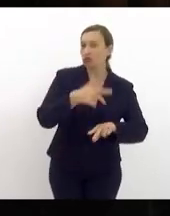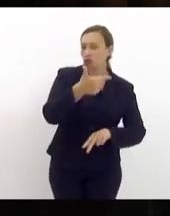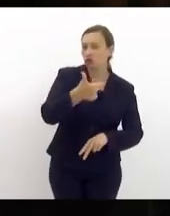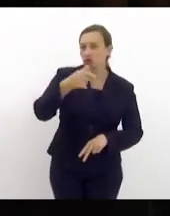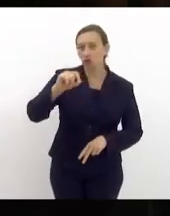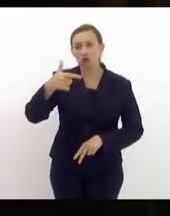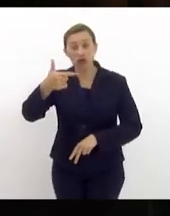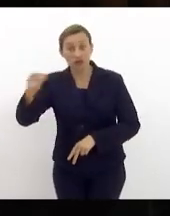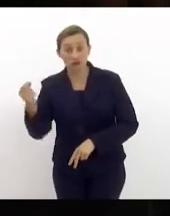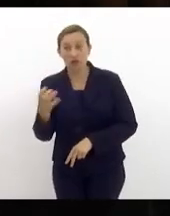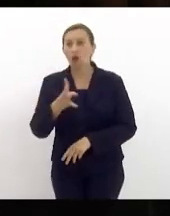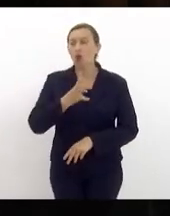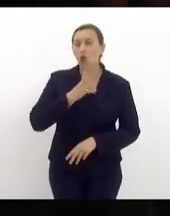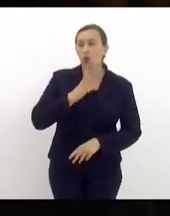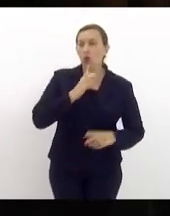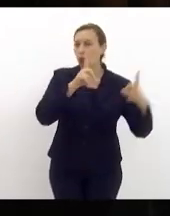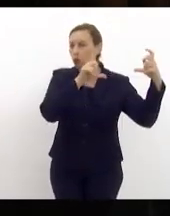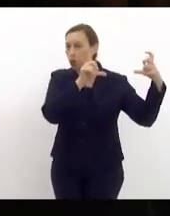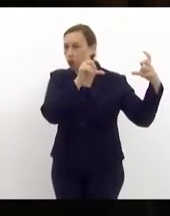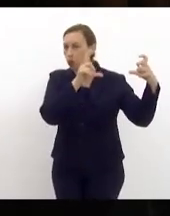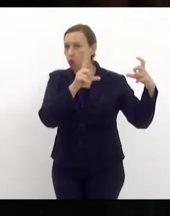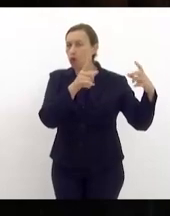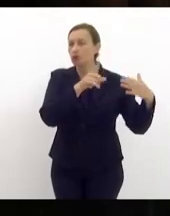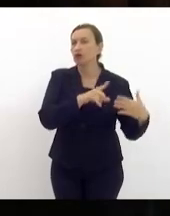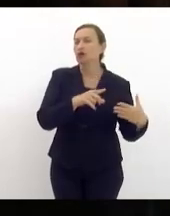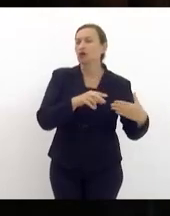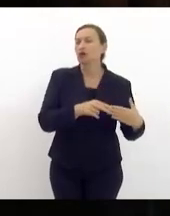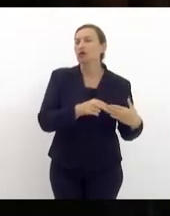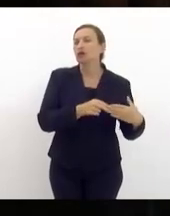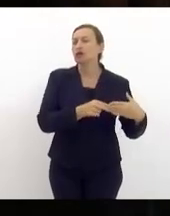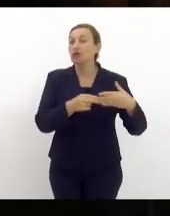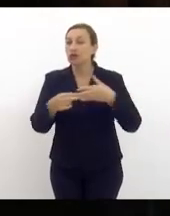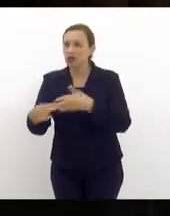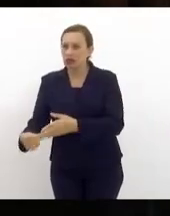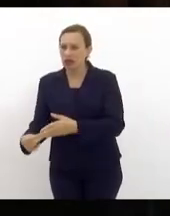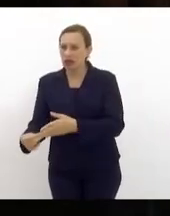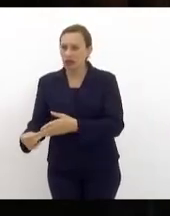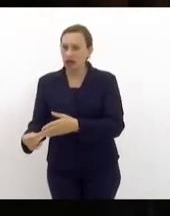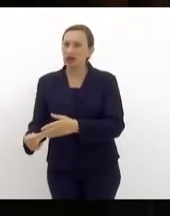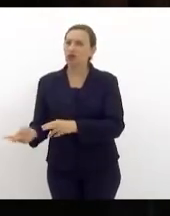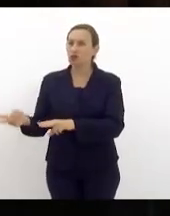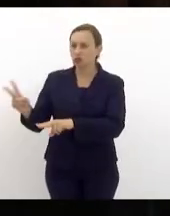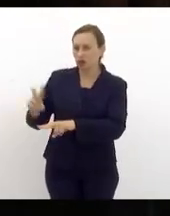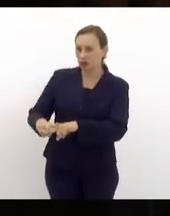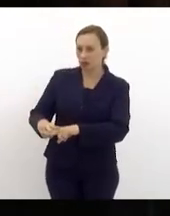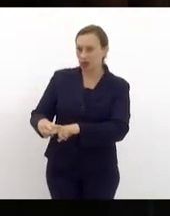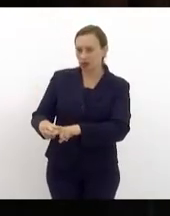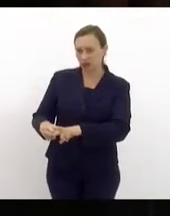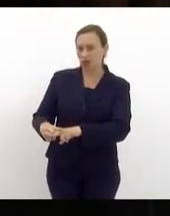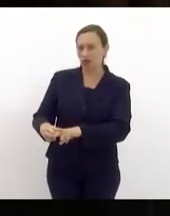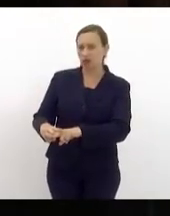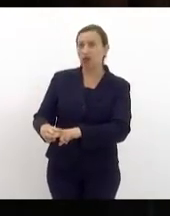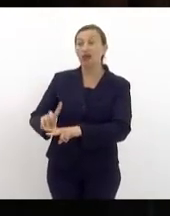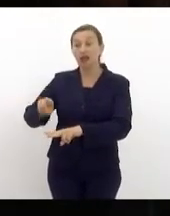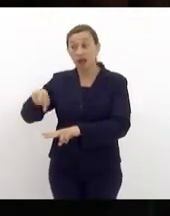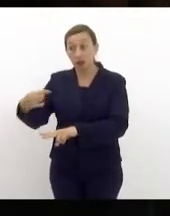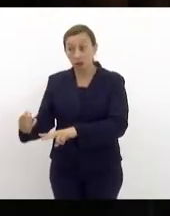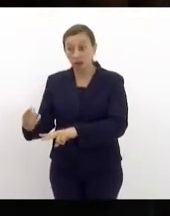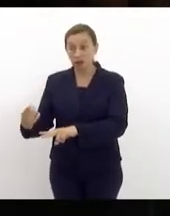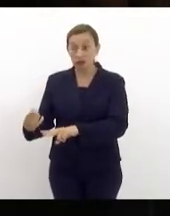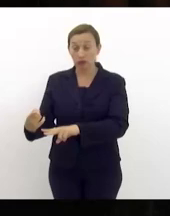por reconhecimento de foto, levado para um galpão da Quinta da Boa Vista e absolvido em julgamento. Logo depois, na época, o